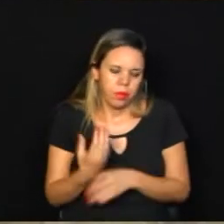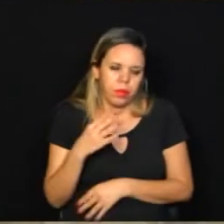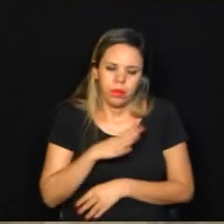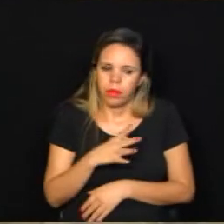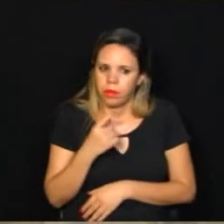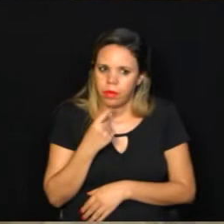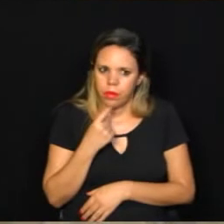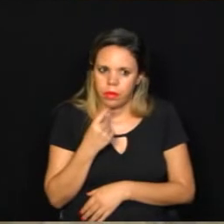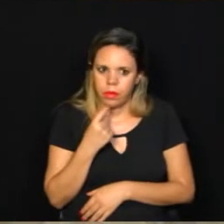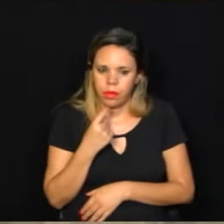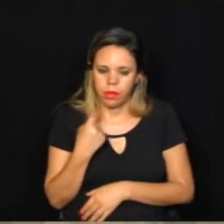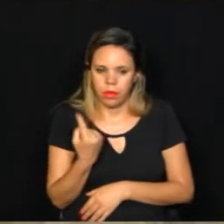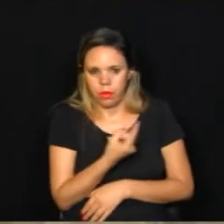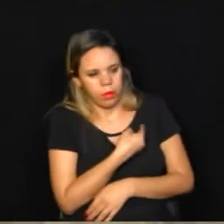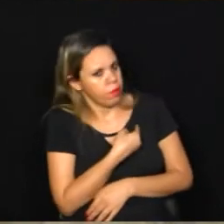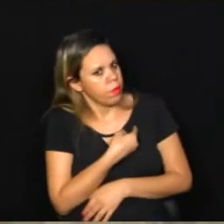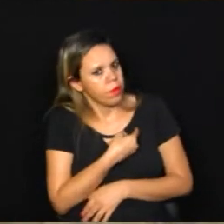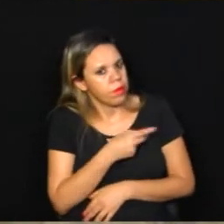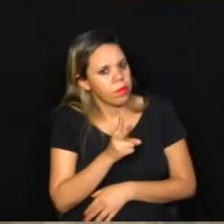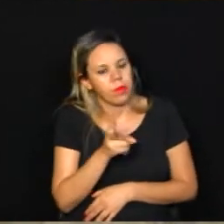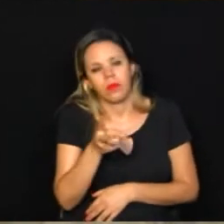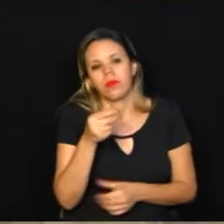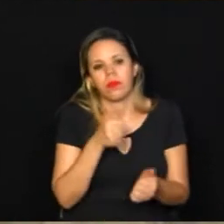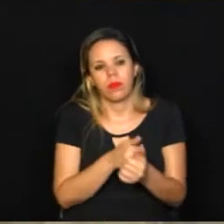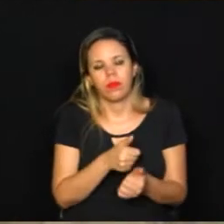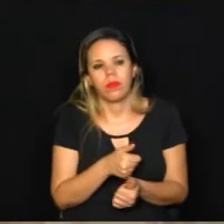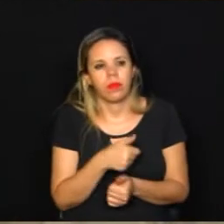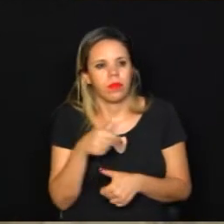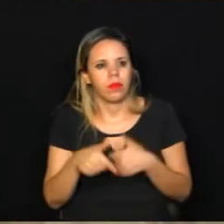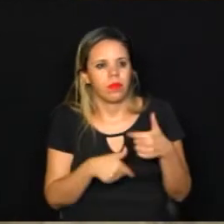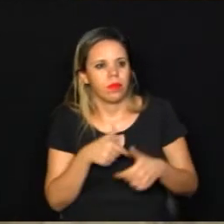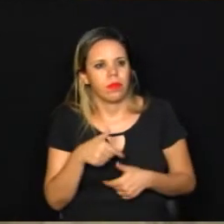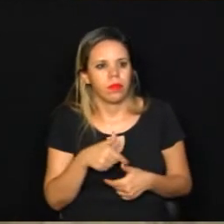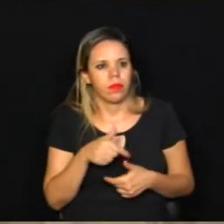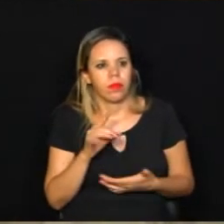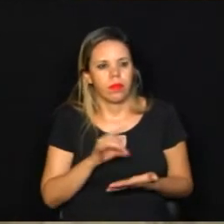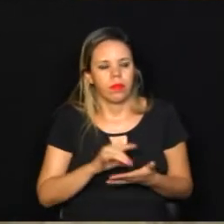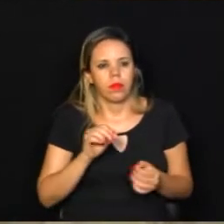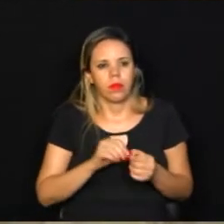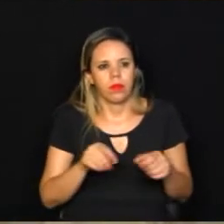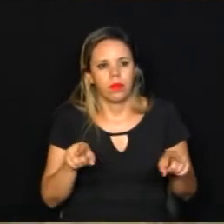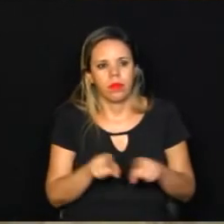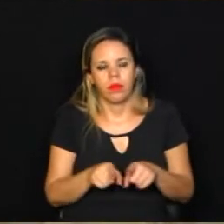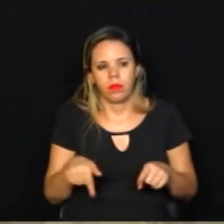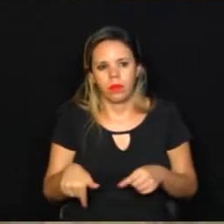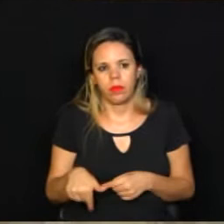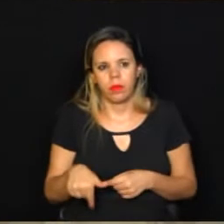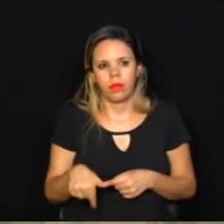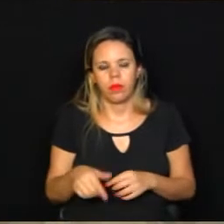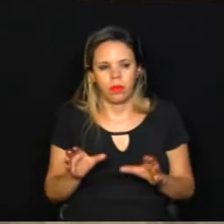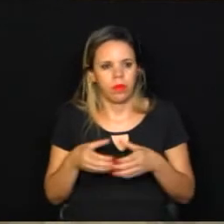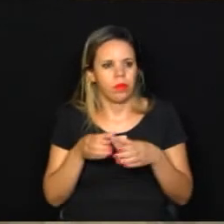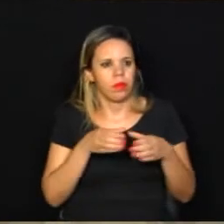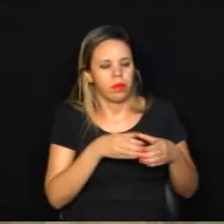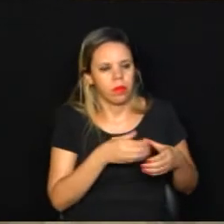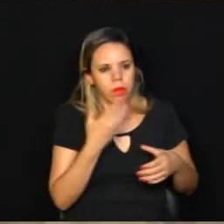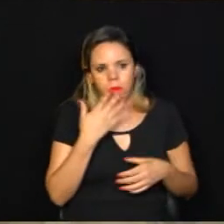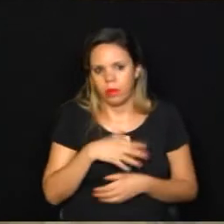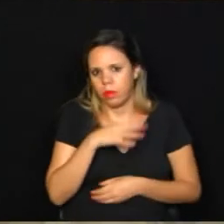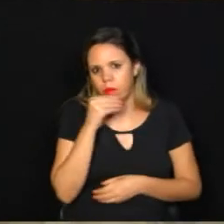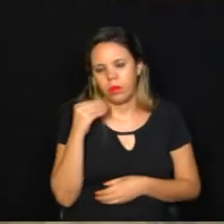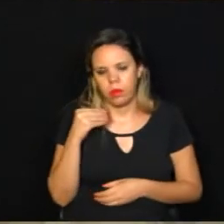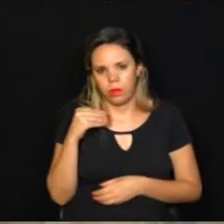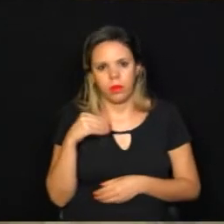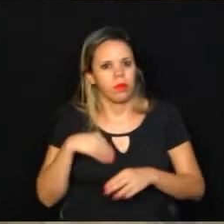cidade de Campinas e que a gente segue acompanhando o trabalho que é realizado também aqui pela Comissão da Criança e do